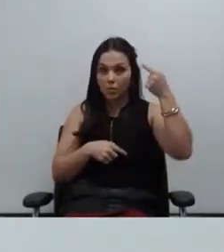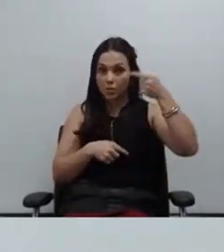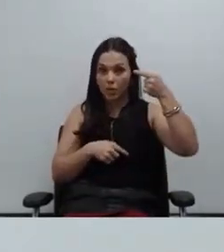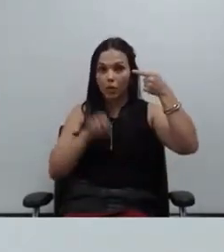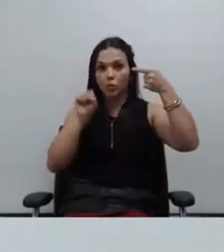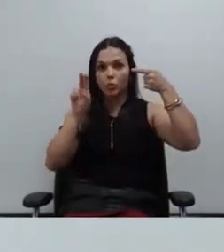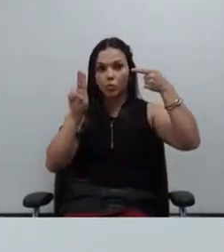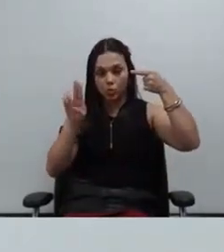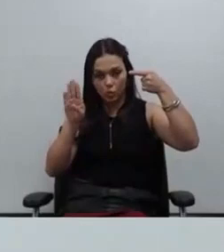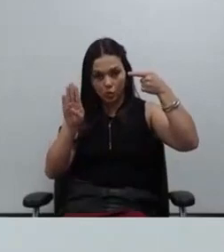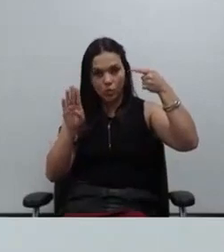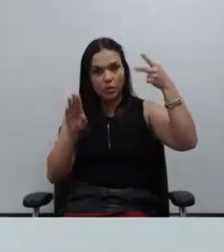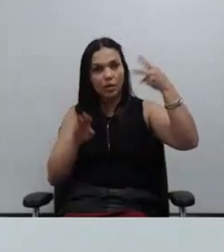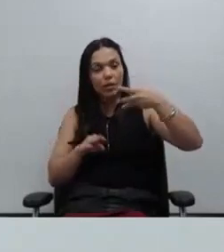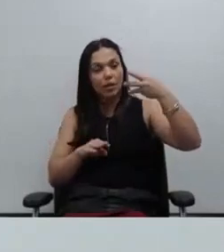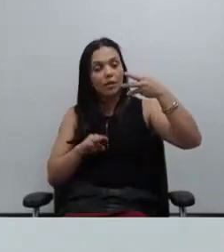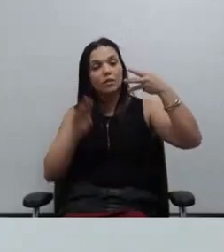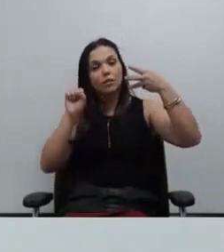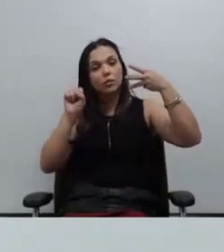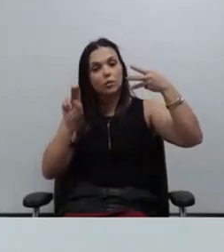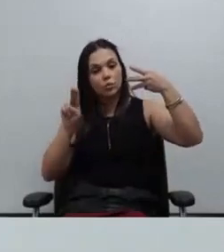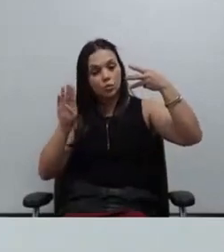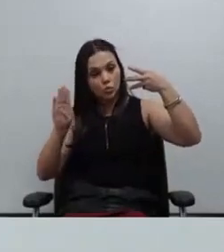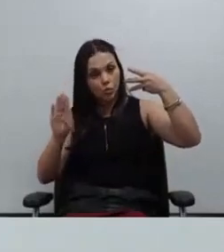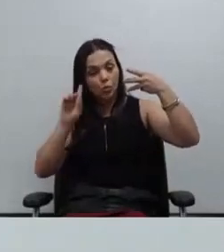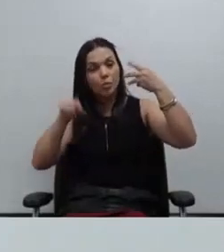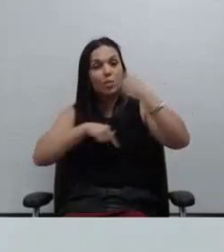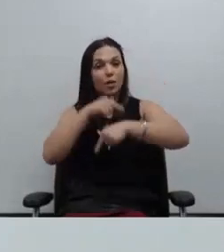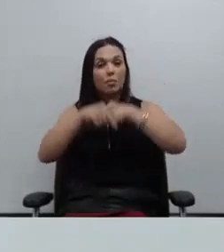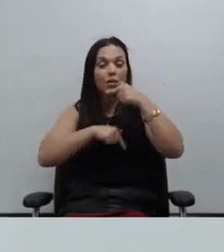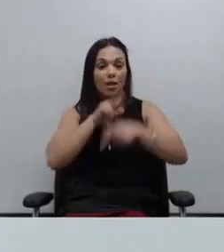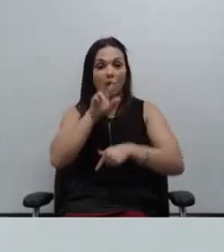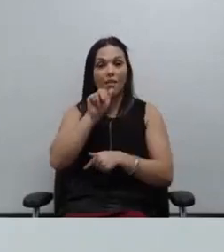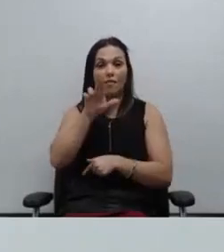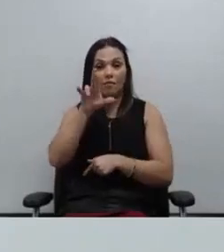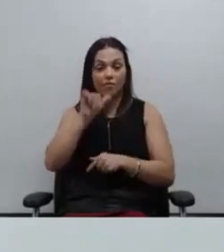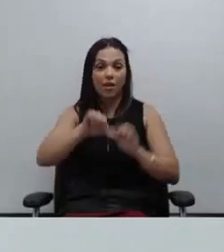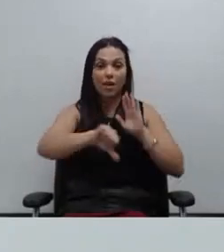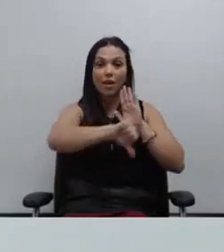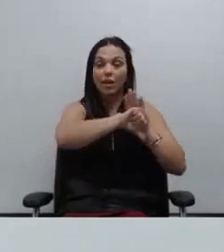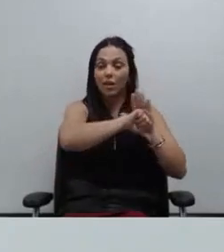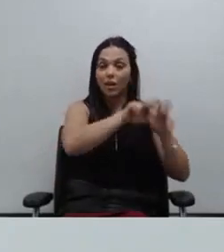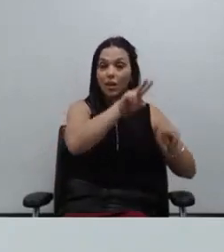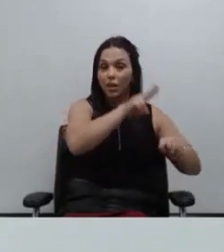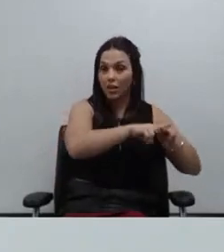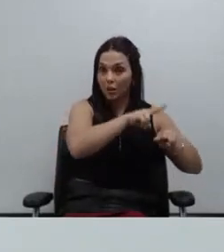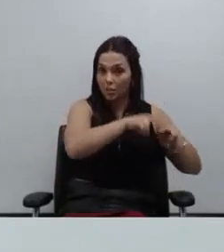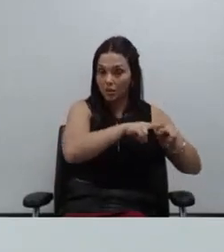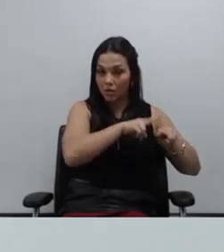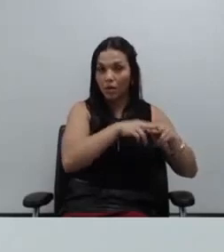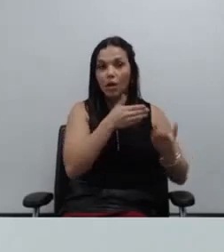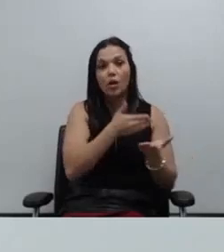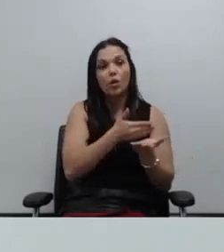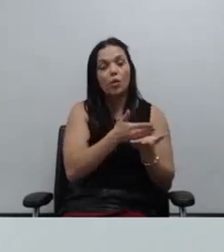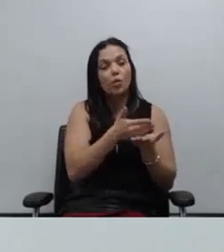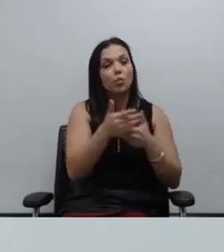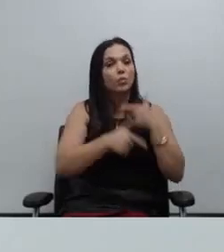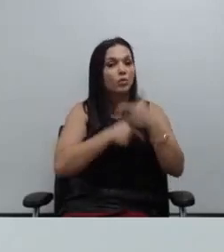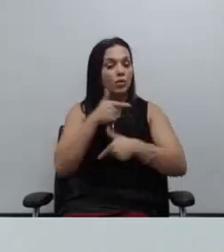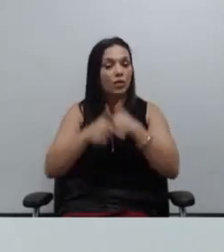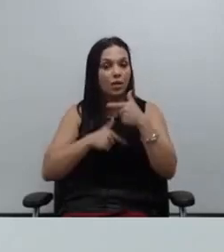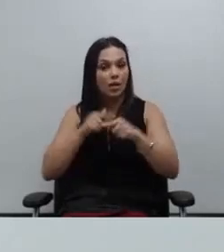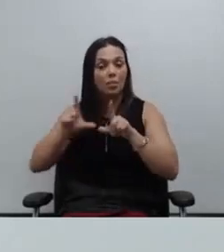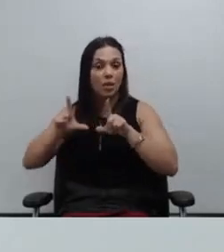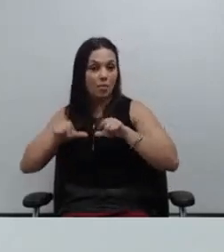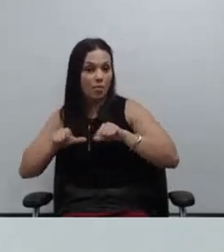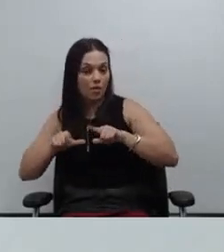que reorganizavam a atuação da unidade da Vara de Execução Criminal da Capital, cuja atribuição passou a abranger parcialmente a competência dos foros de Bauru